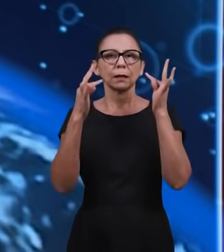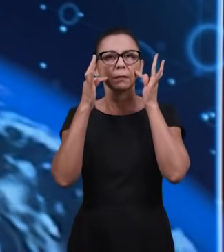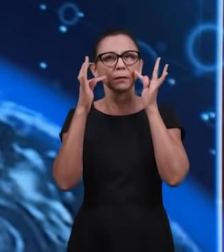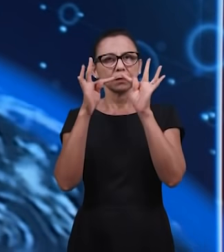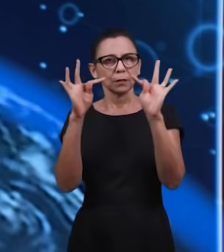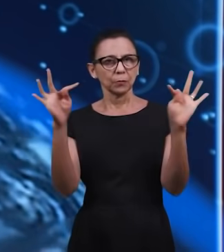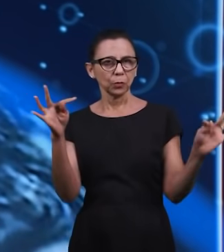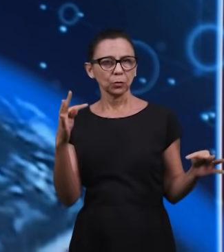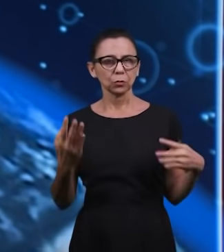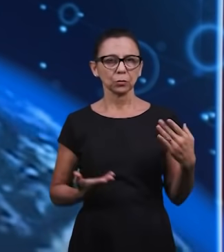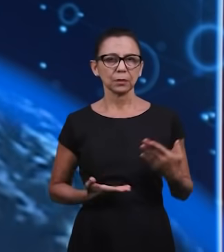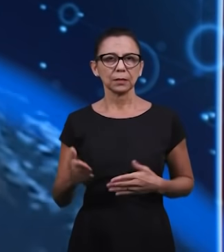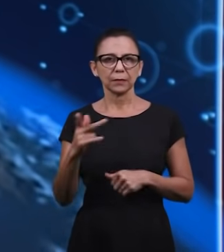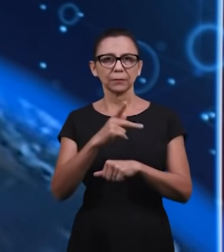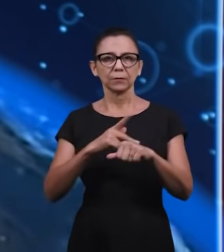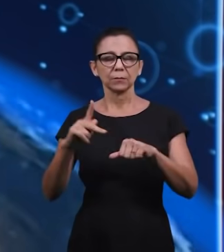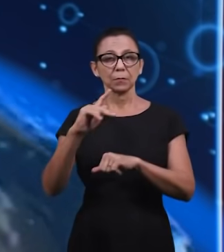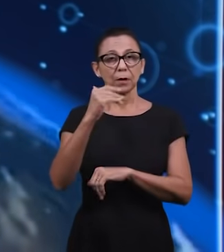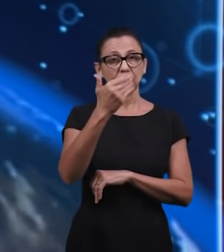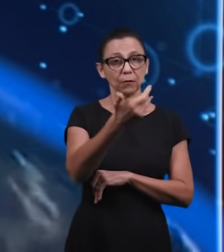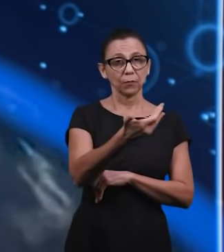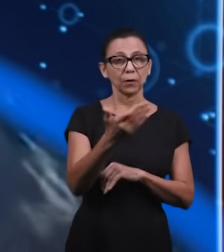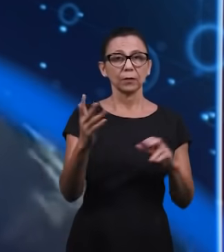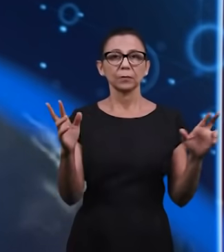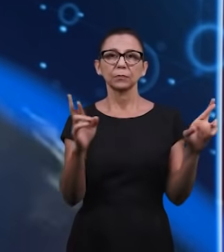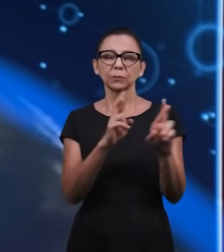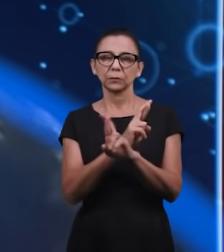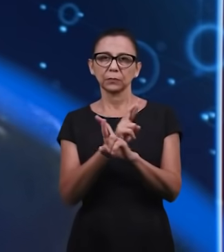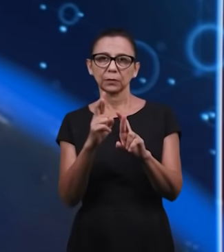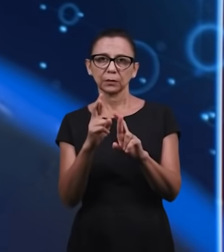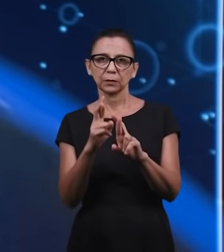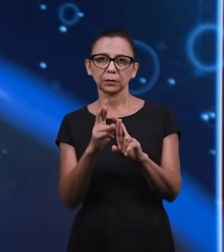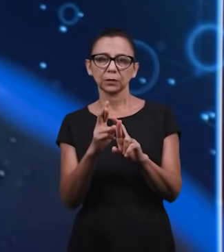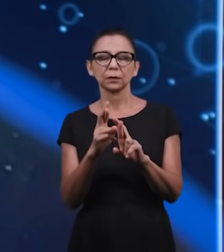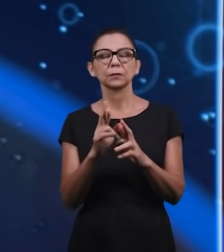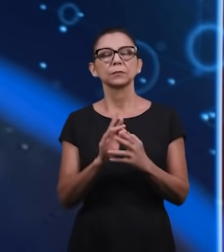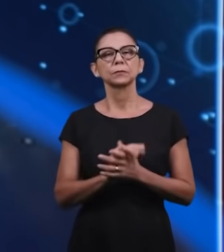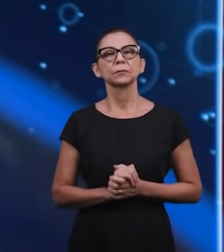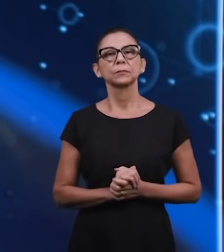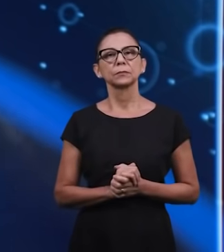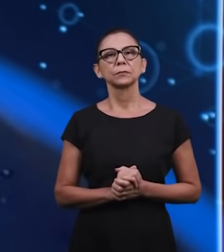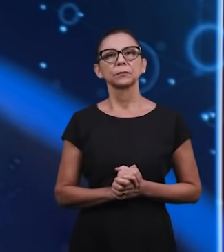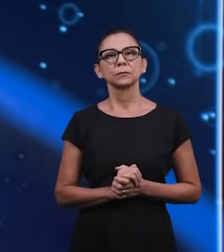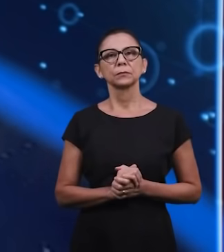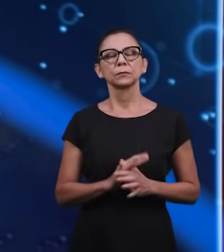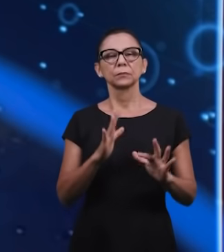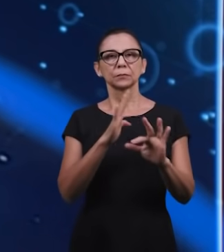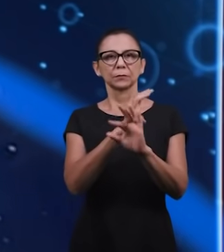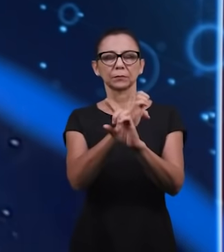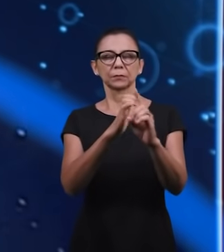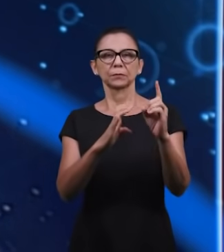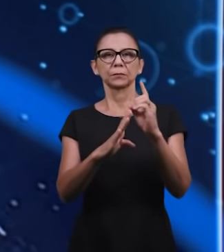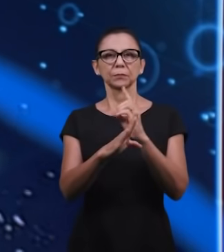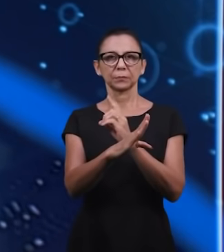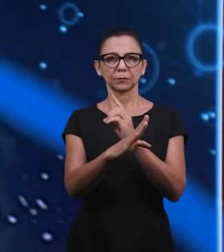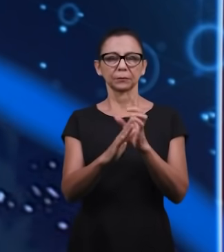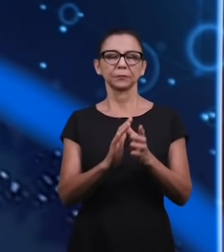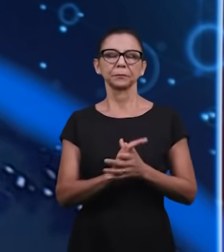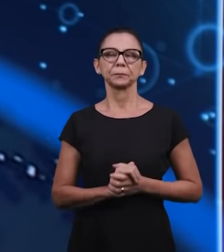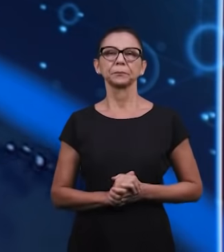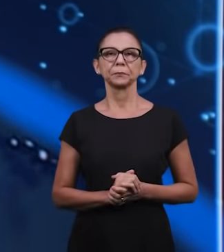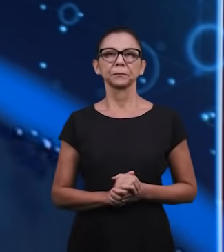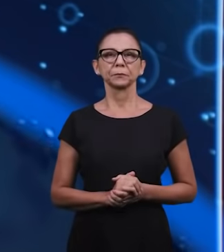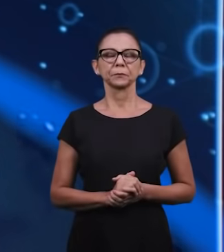testemunhos dos nossos irmãos no exterior com relação à participação das igrejas na Escola